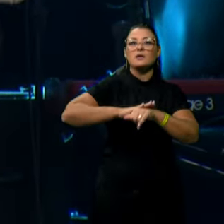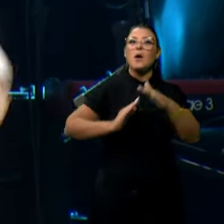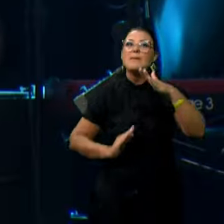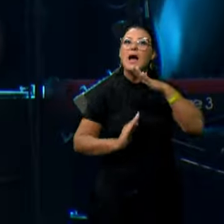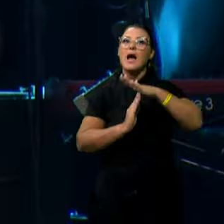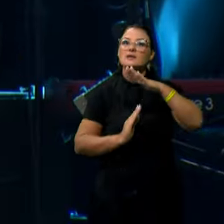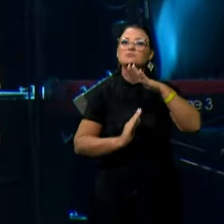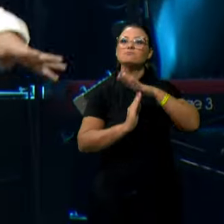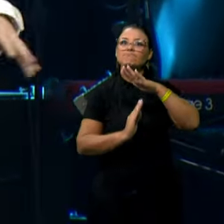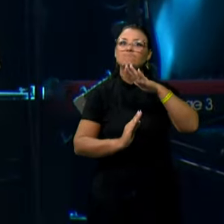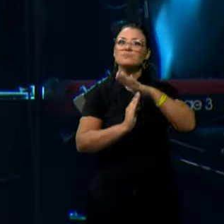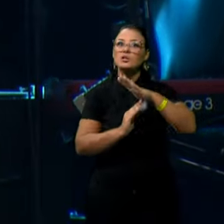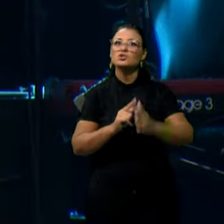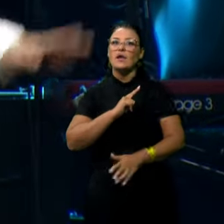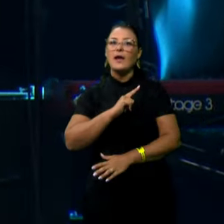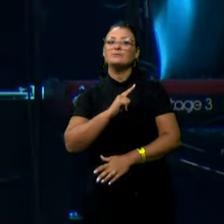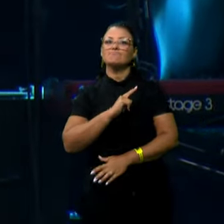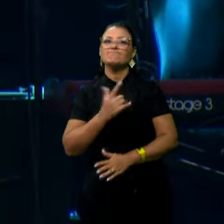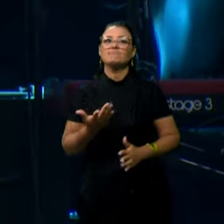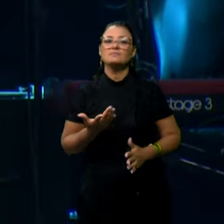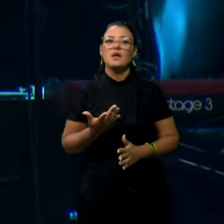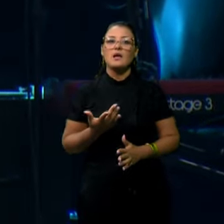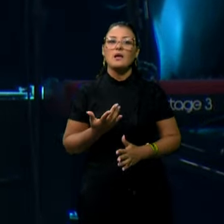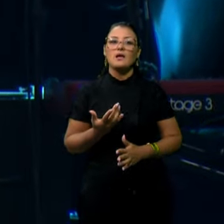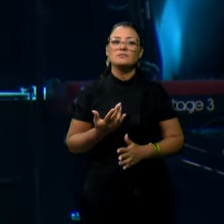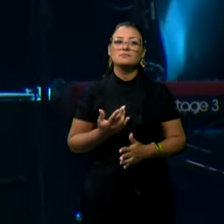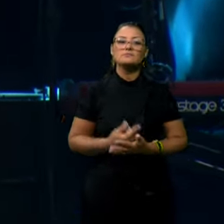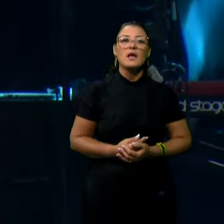diante das potestado e não é para o irmão